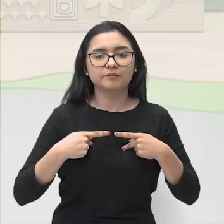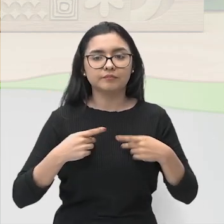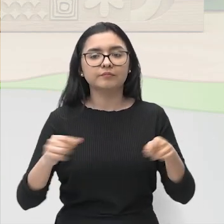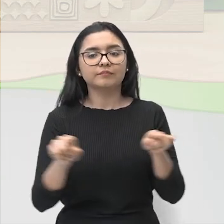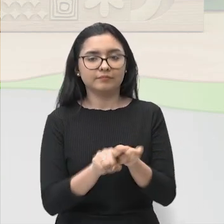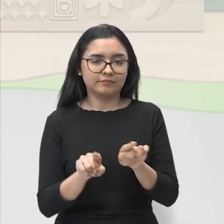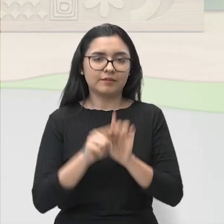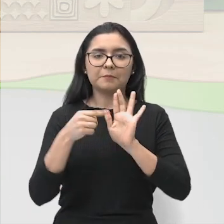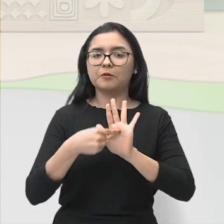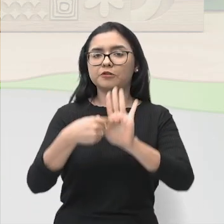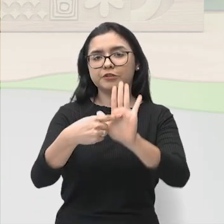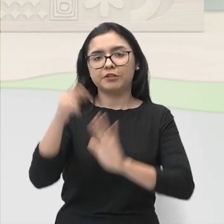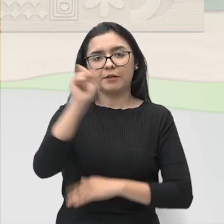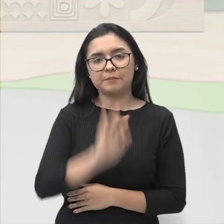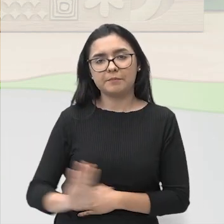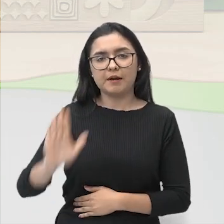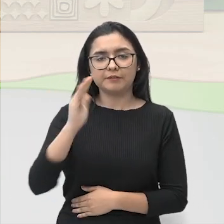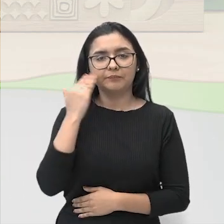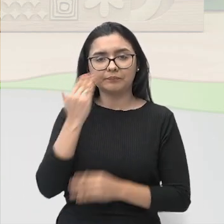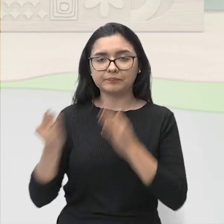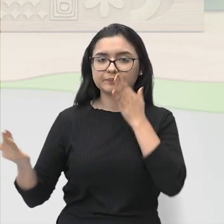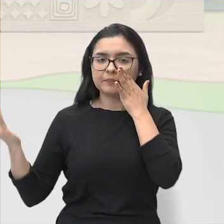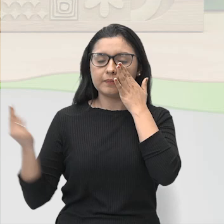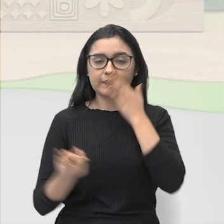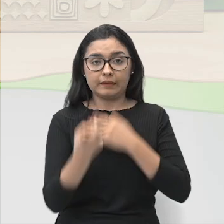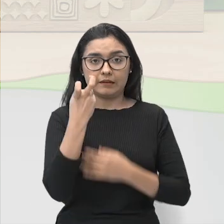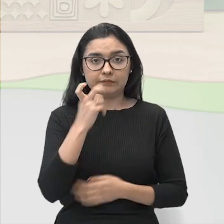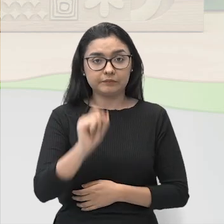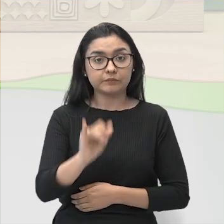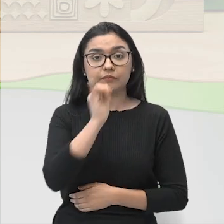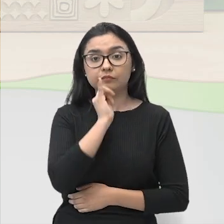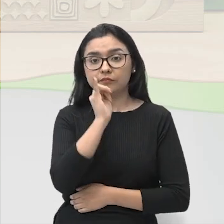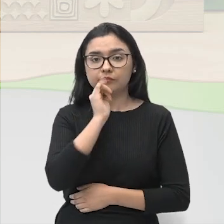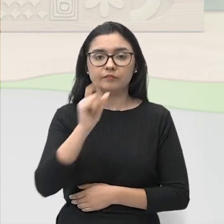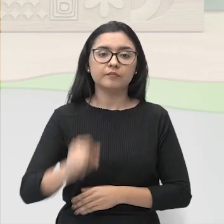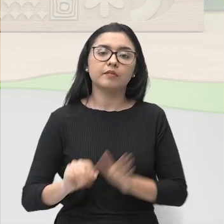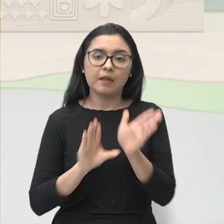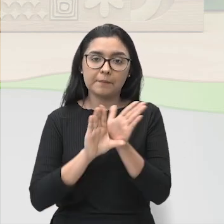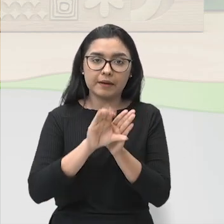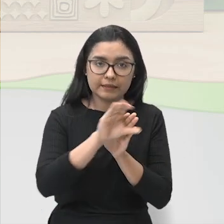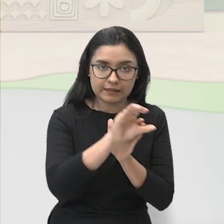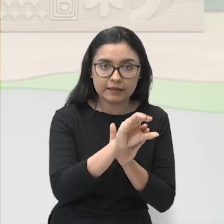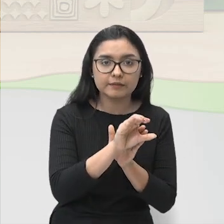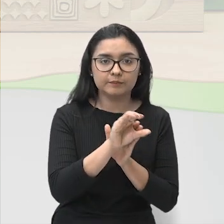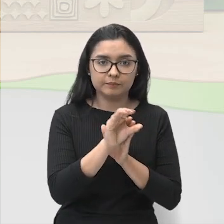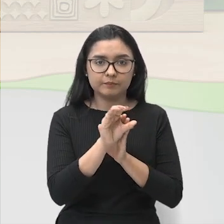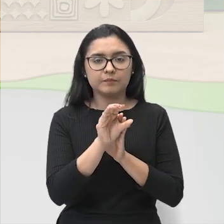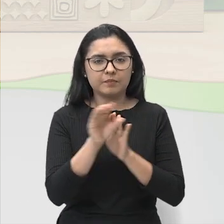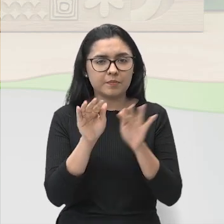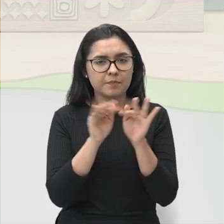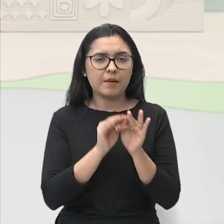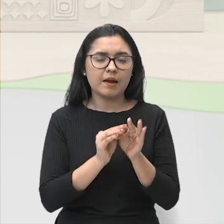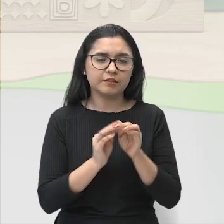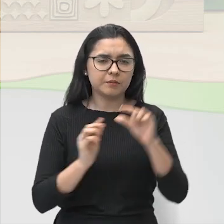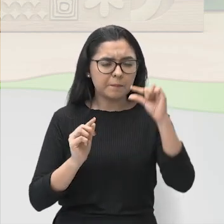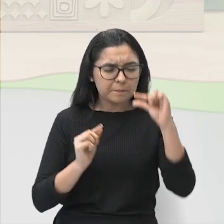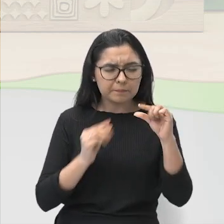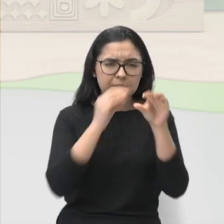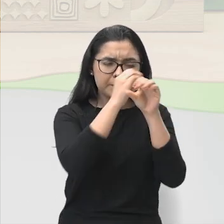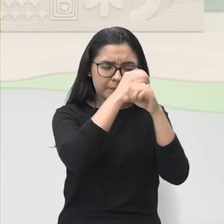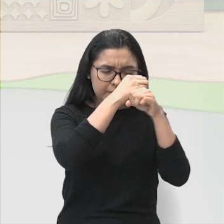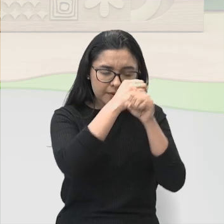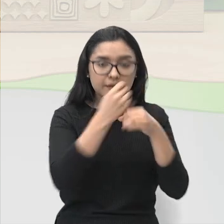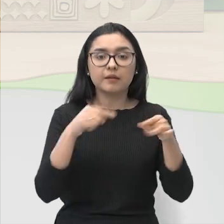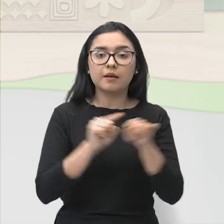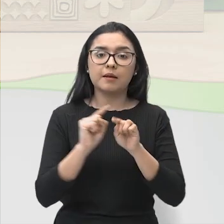aqui exemplificado. Então, nós observamos aqui como um exemplo, bactérias, como os seres mais simples,